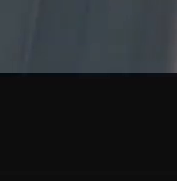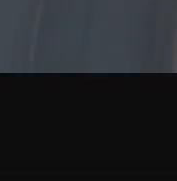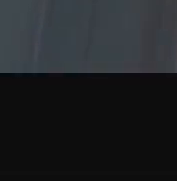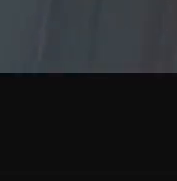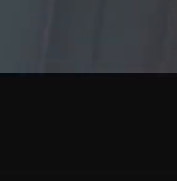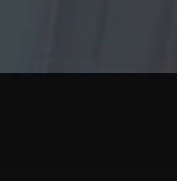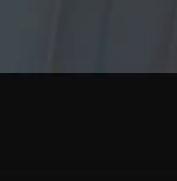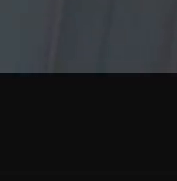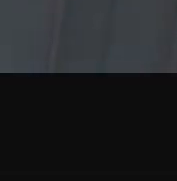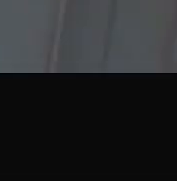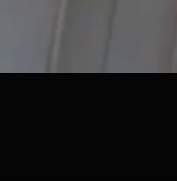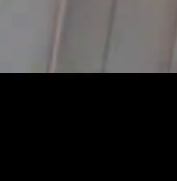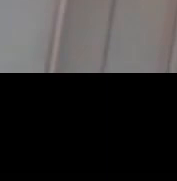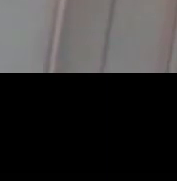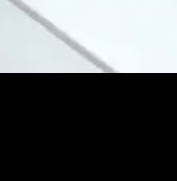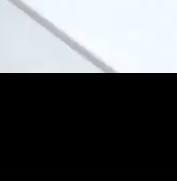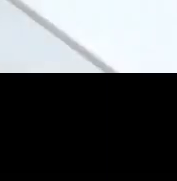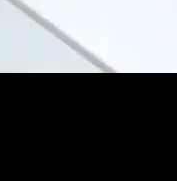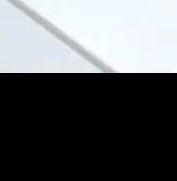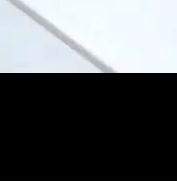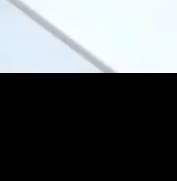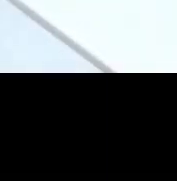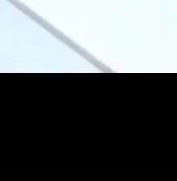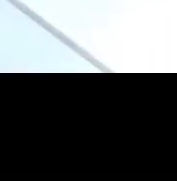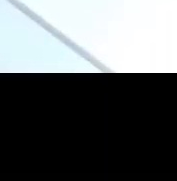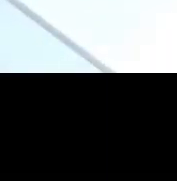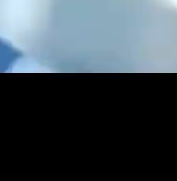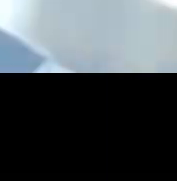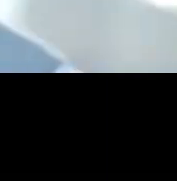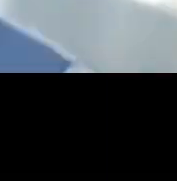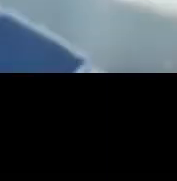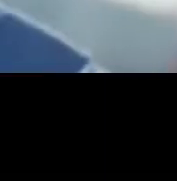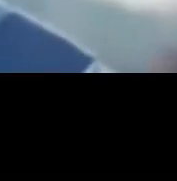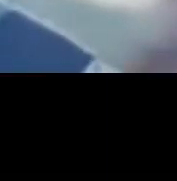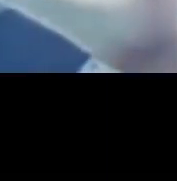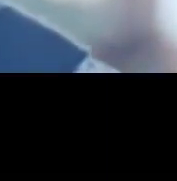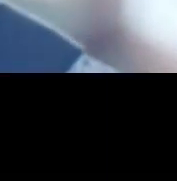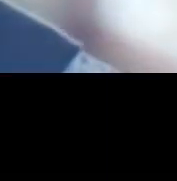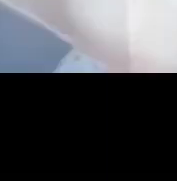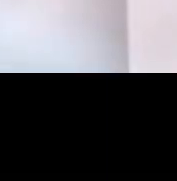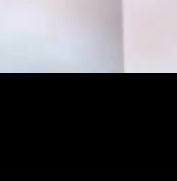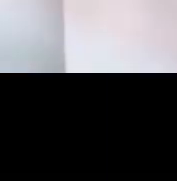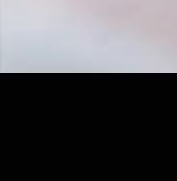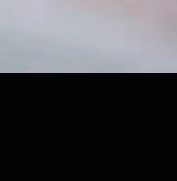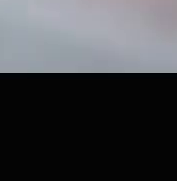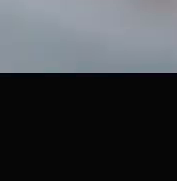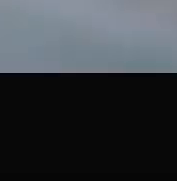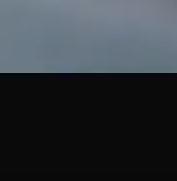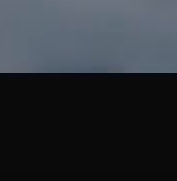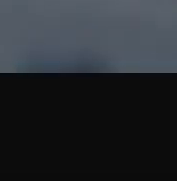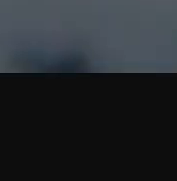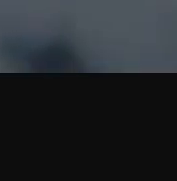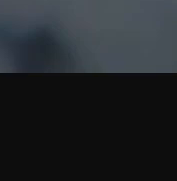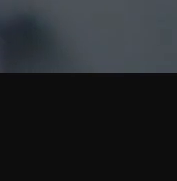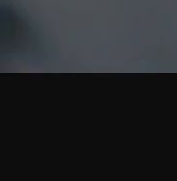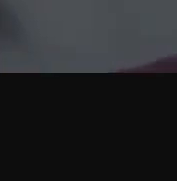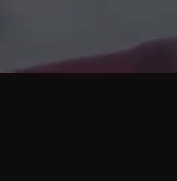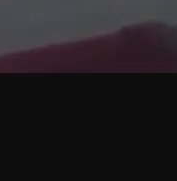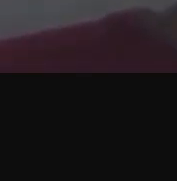país conectado inovador e inclusivo onde oportunidades sejam criadas por isso treinamos mais de